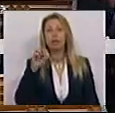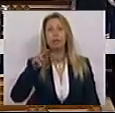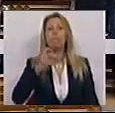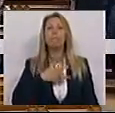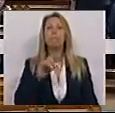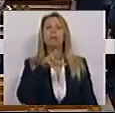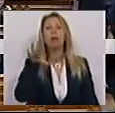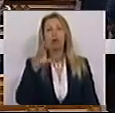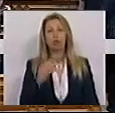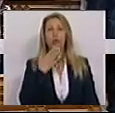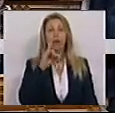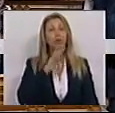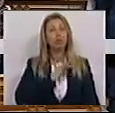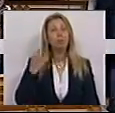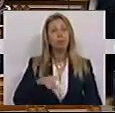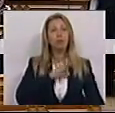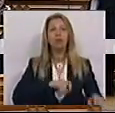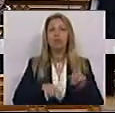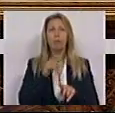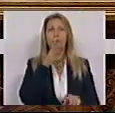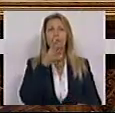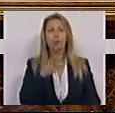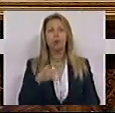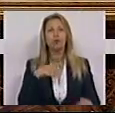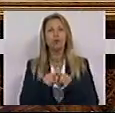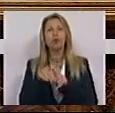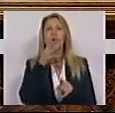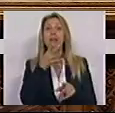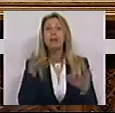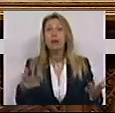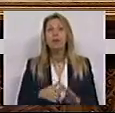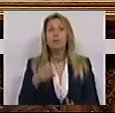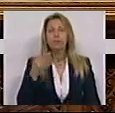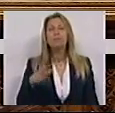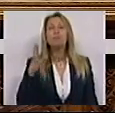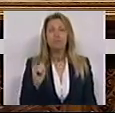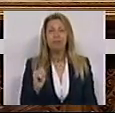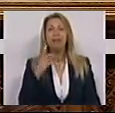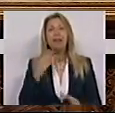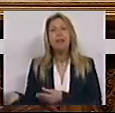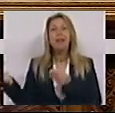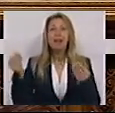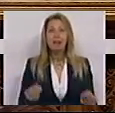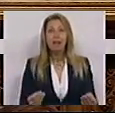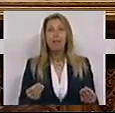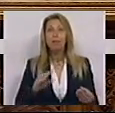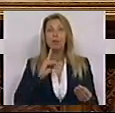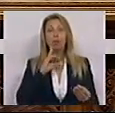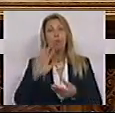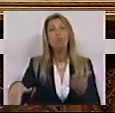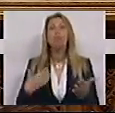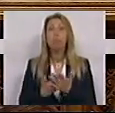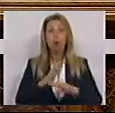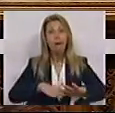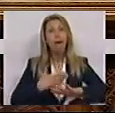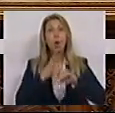Obrigada, Sr. Presidente, Srs. Deputados. Srs. Deputados, o Partido Socialista apresenta hoje uma proposta no sentido de reforçar